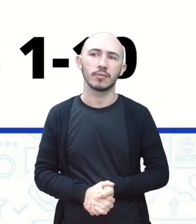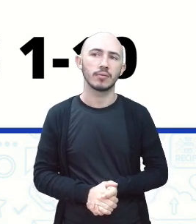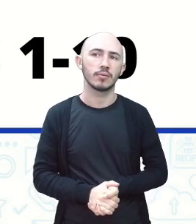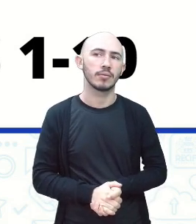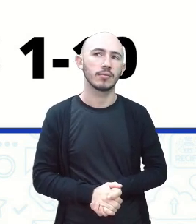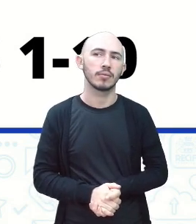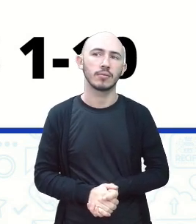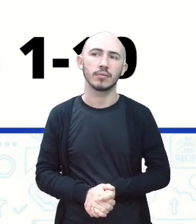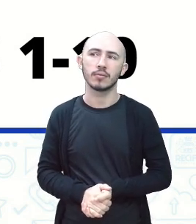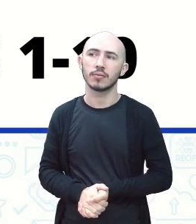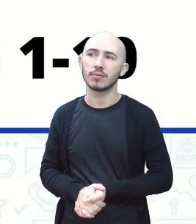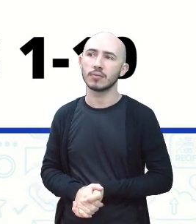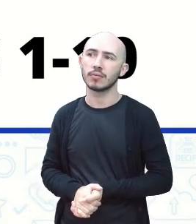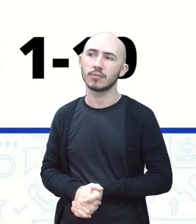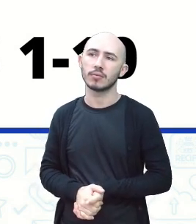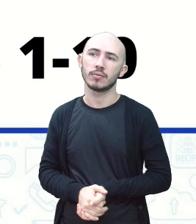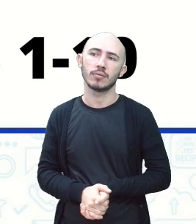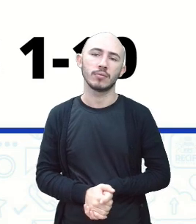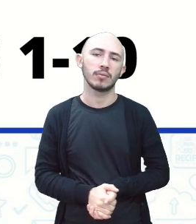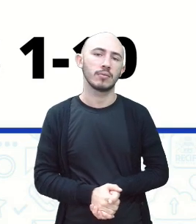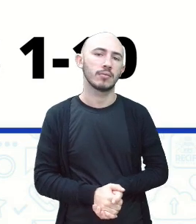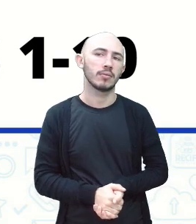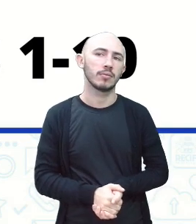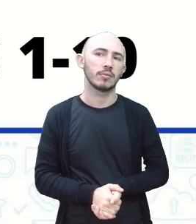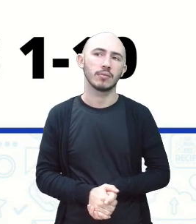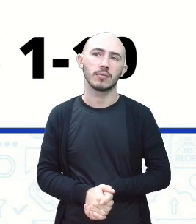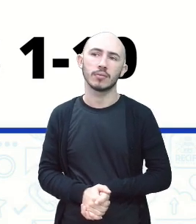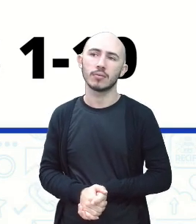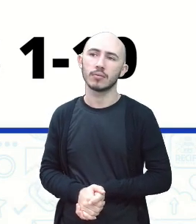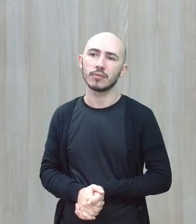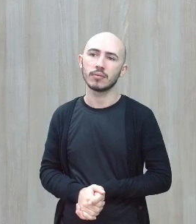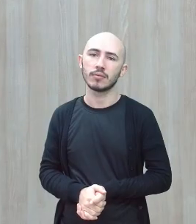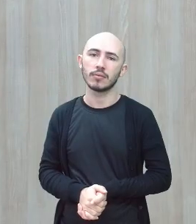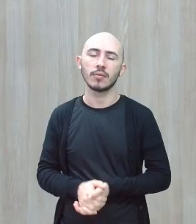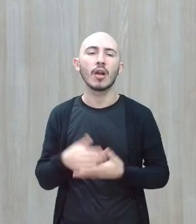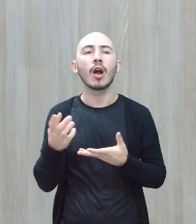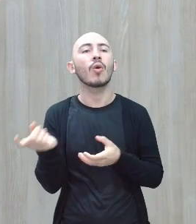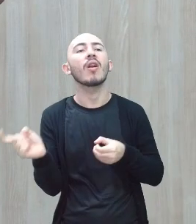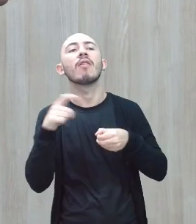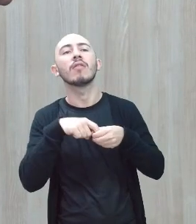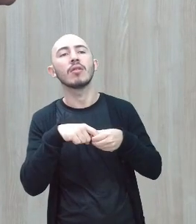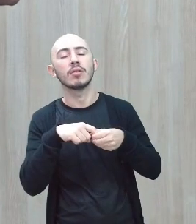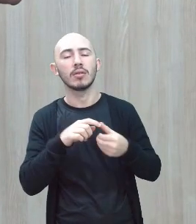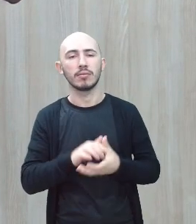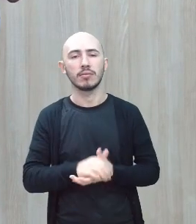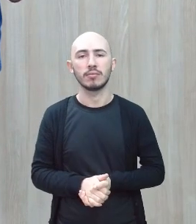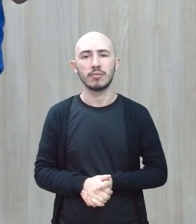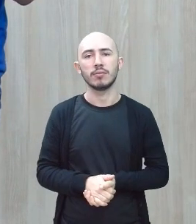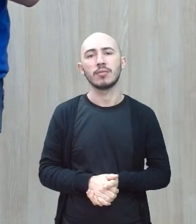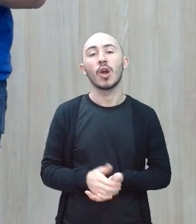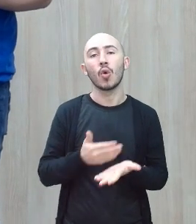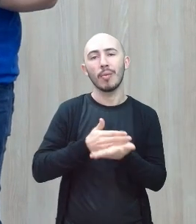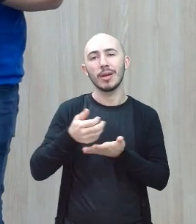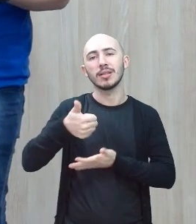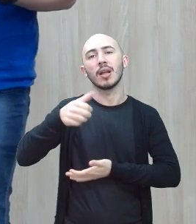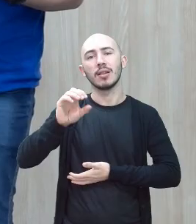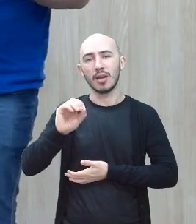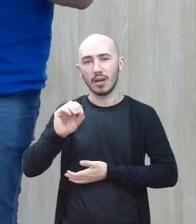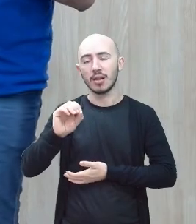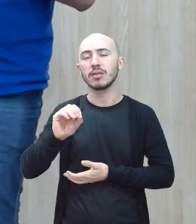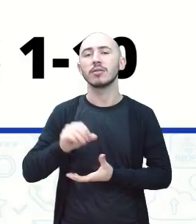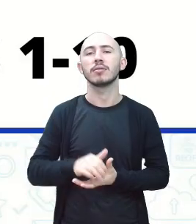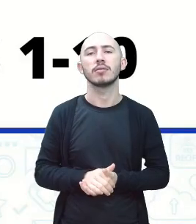8, 9, 10. De trás para frente, professor. 10, 9,